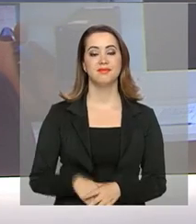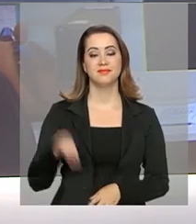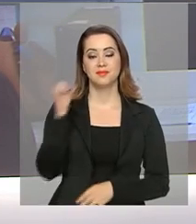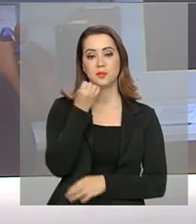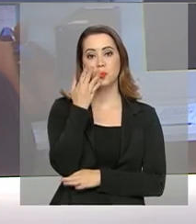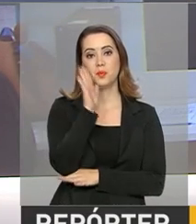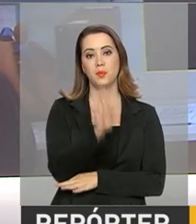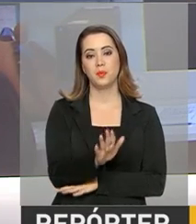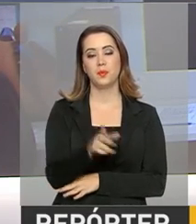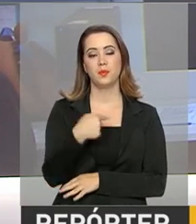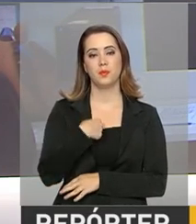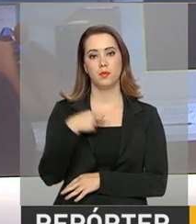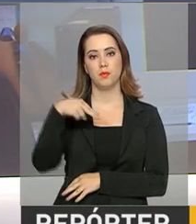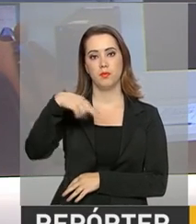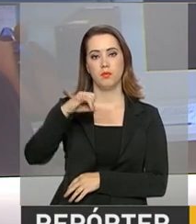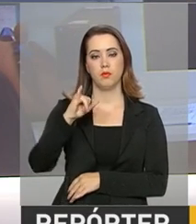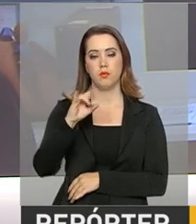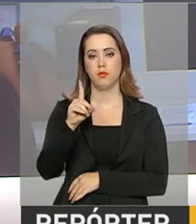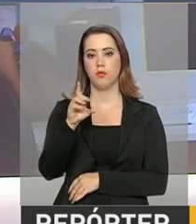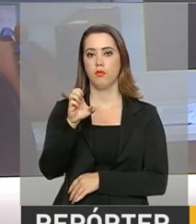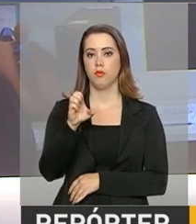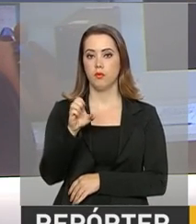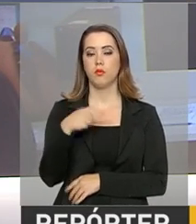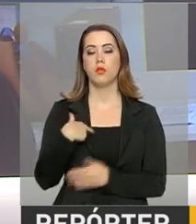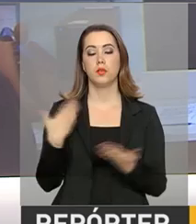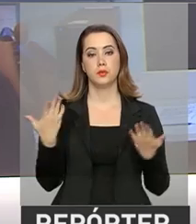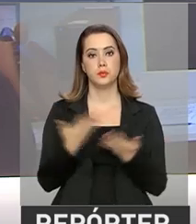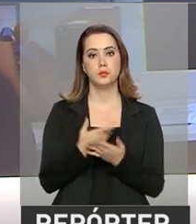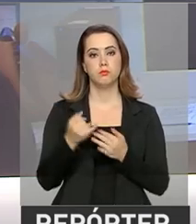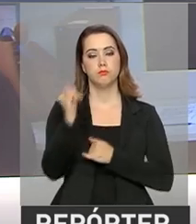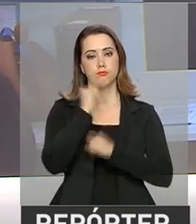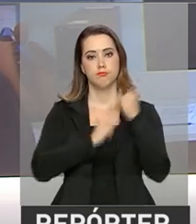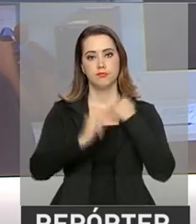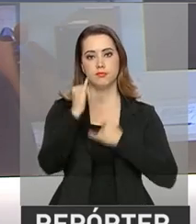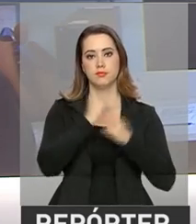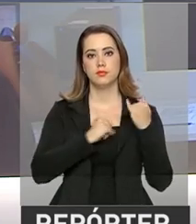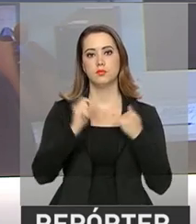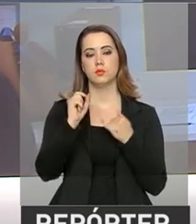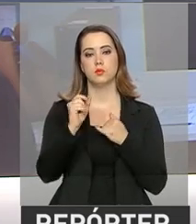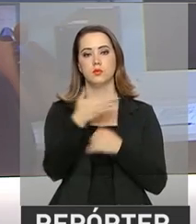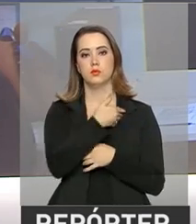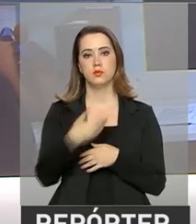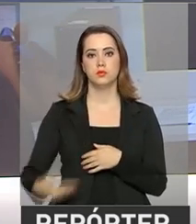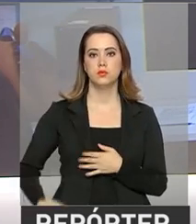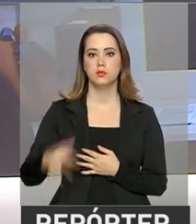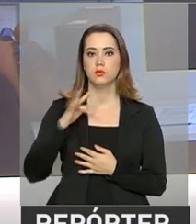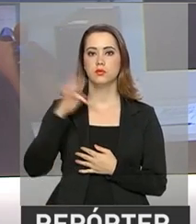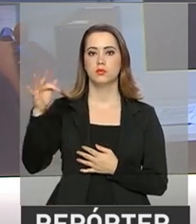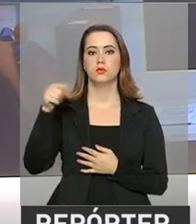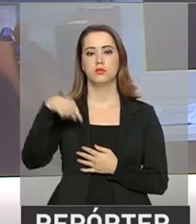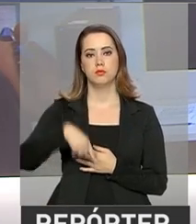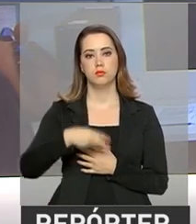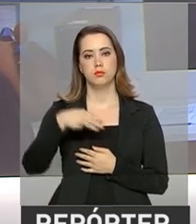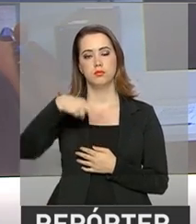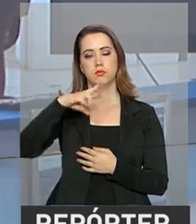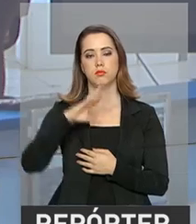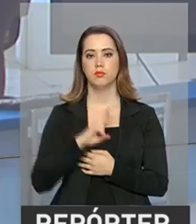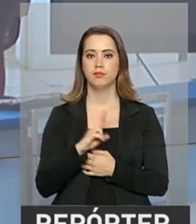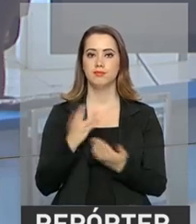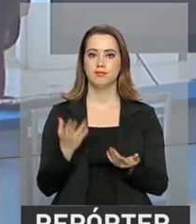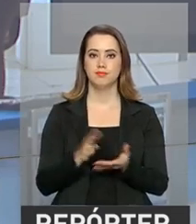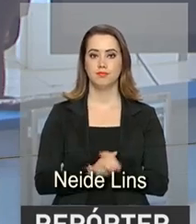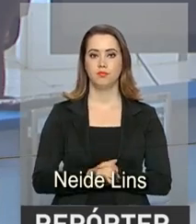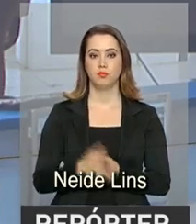Olá boa tarde eu sou José Luiz filho e a partir de agora trago para você as notícias do governo federal aqui no Repórter NBR